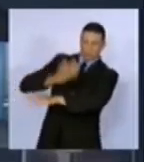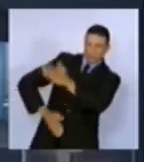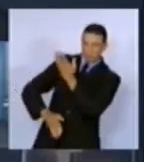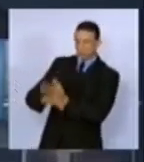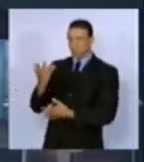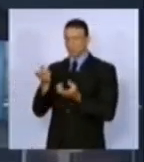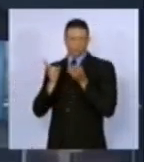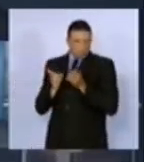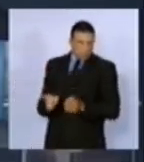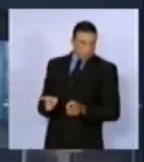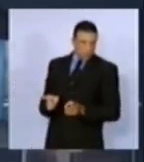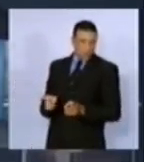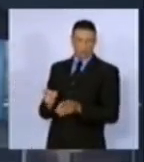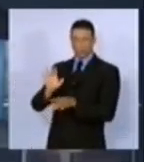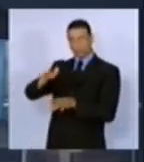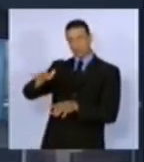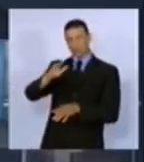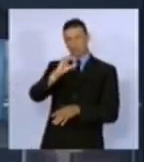representavam